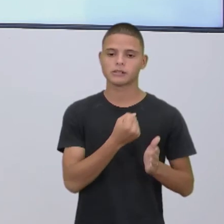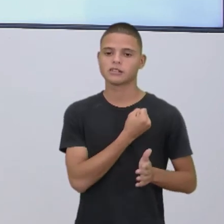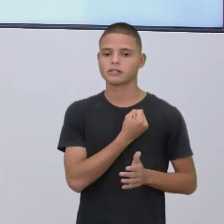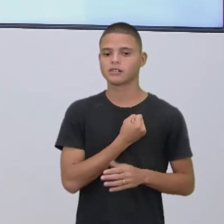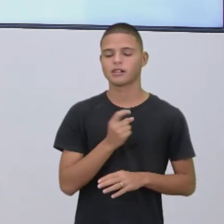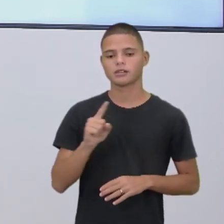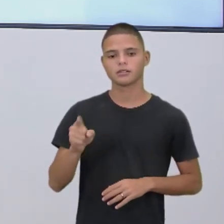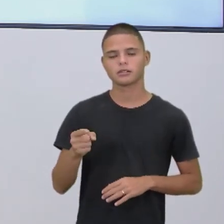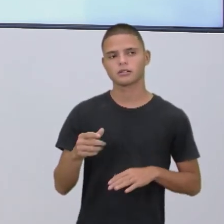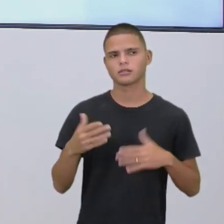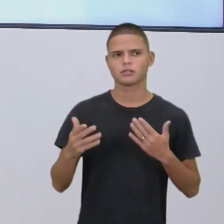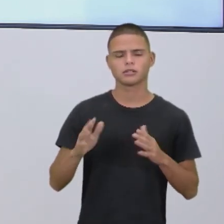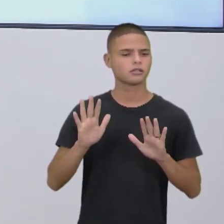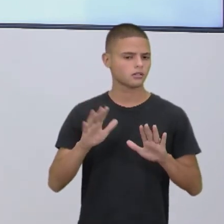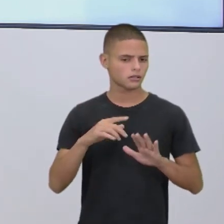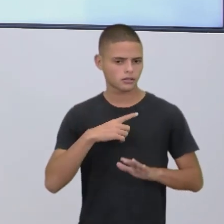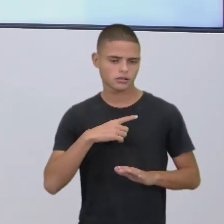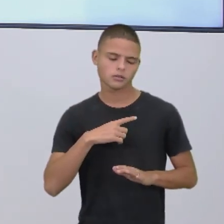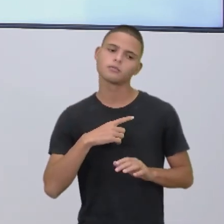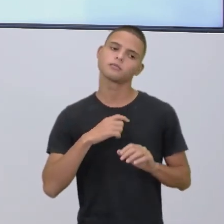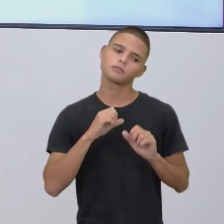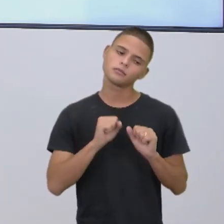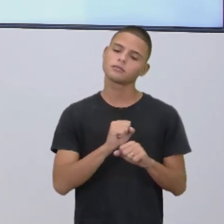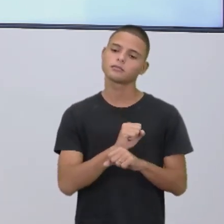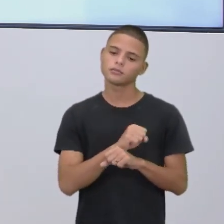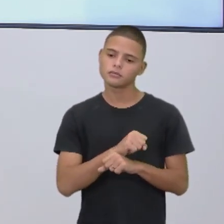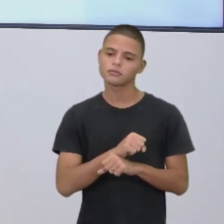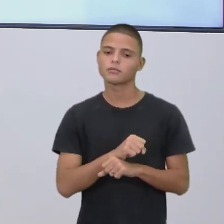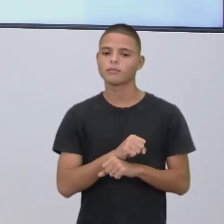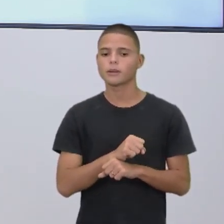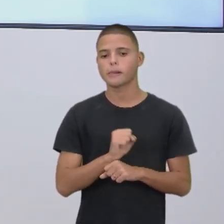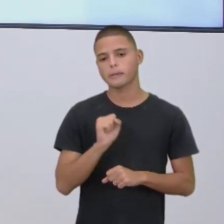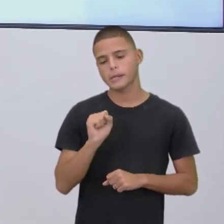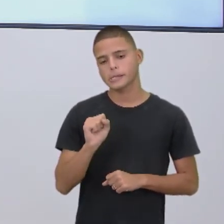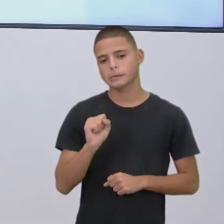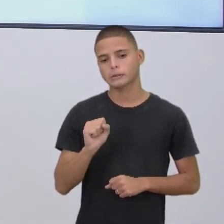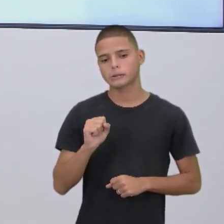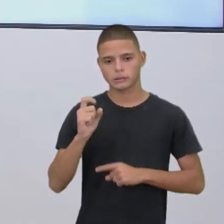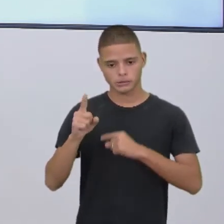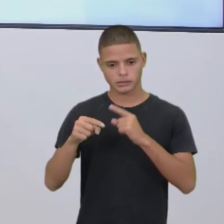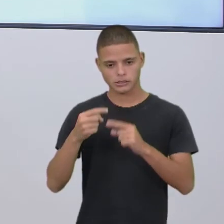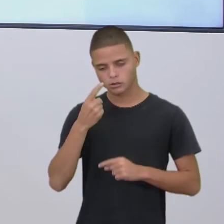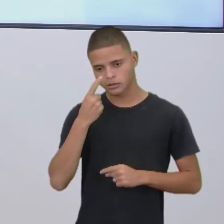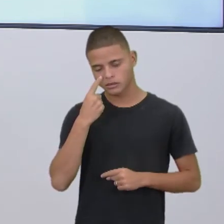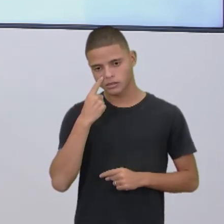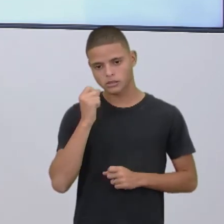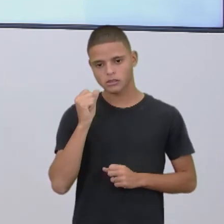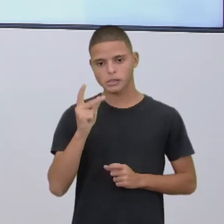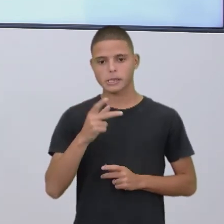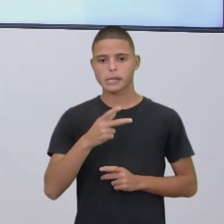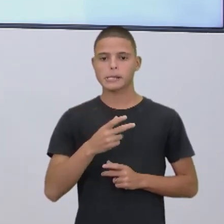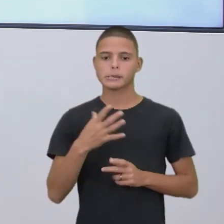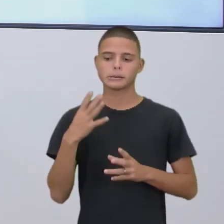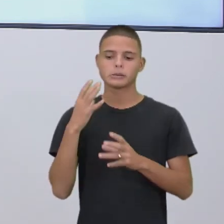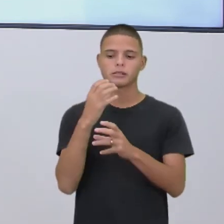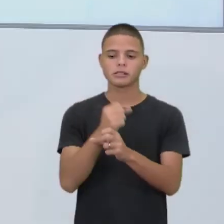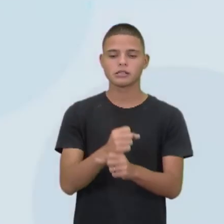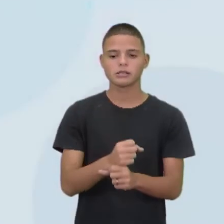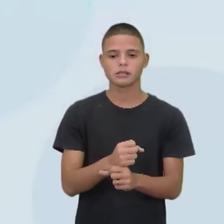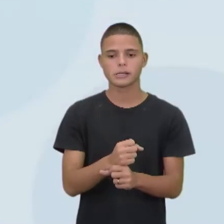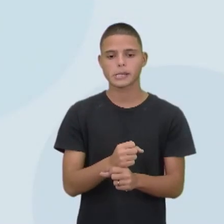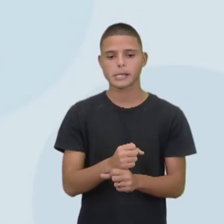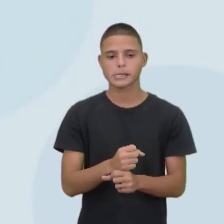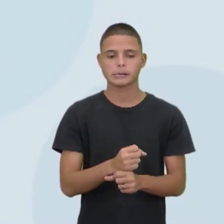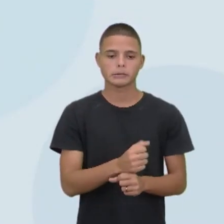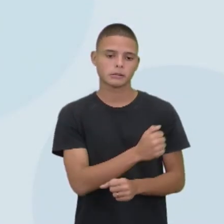quebrados. Professor, mas pode ter um númerozinho quebrado, tá? A gente já vê já, tá ok? Quantidade de estudantes em uma turma, né? Se a gente não